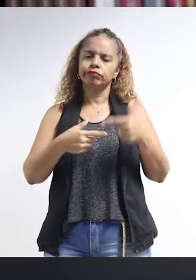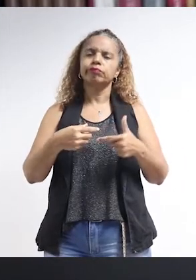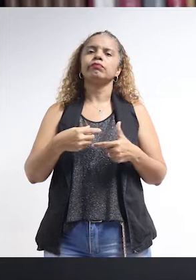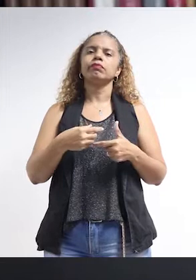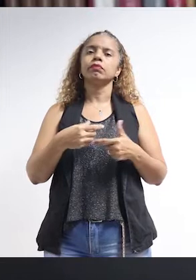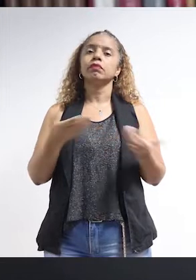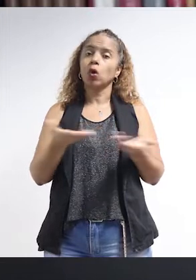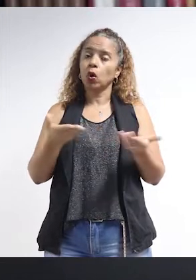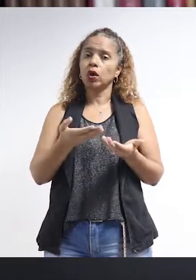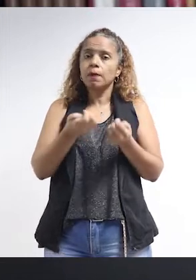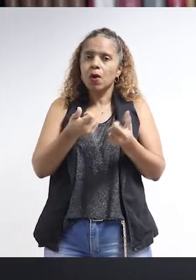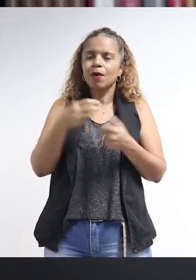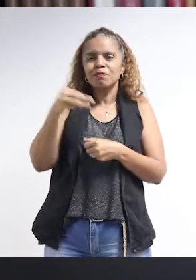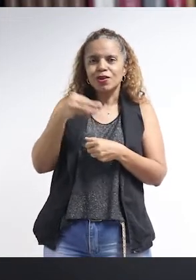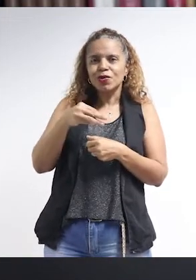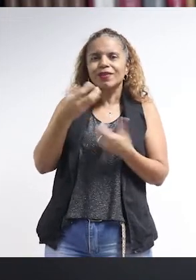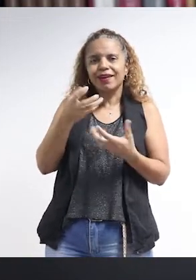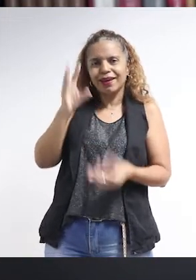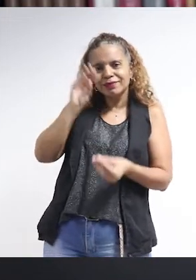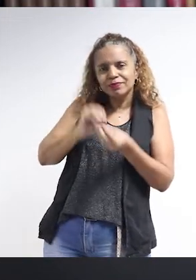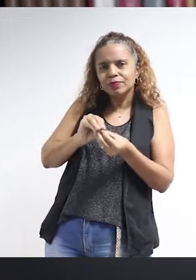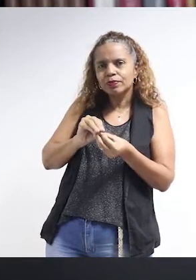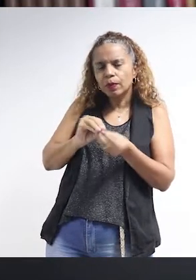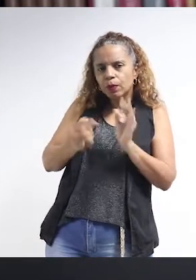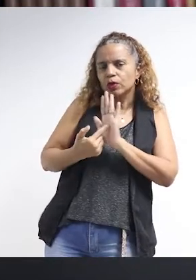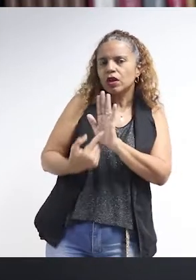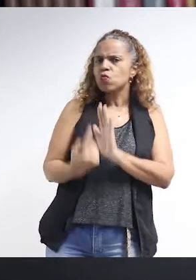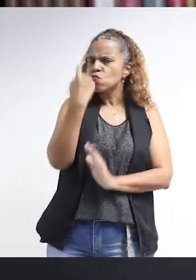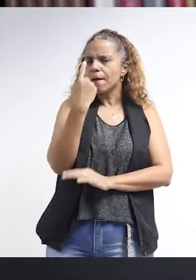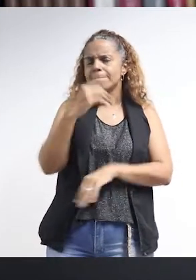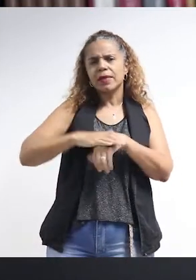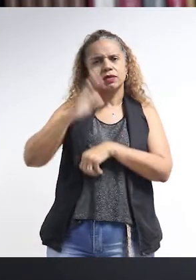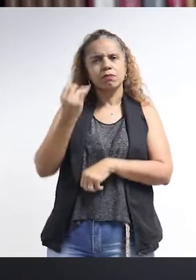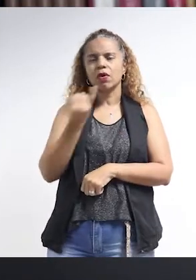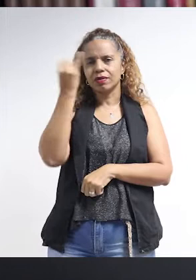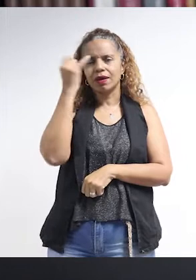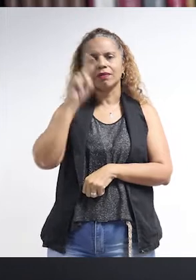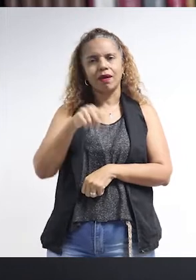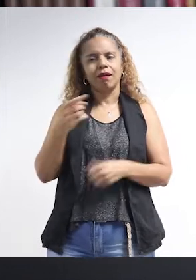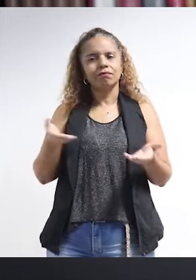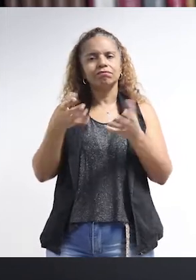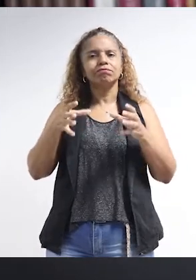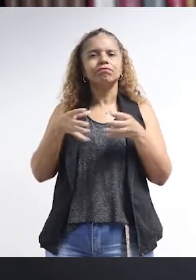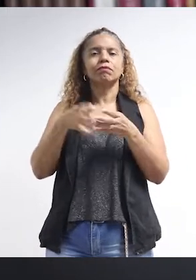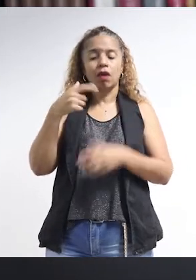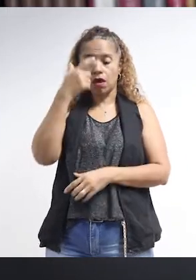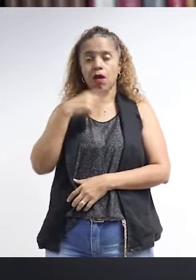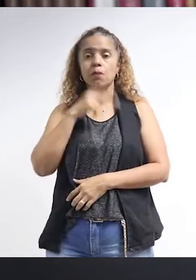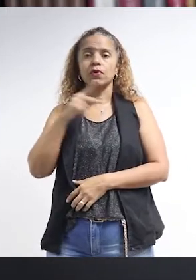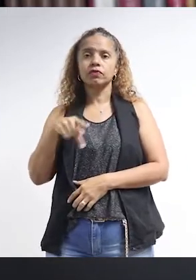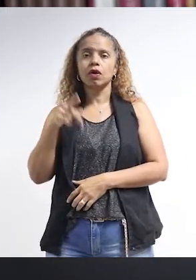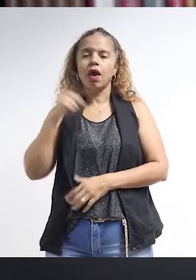nesses poucos minutos eu gostaria de destacar uma. Uma tarefa que pode ser uma grande contribuição como professora, que